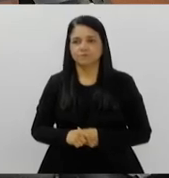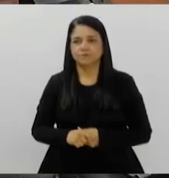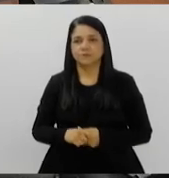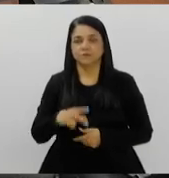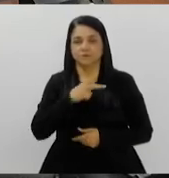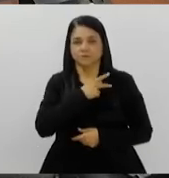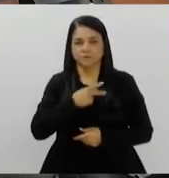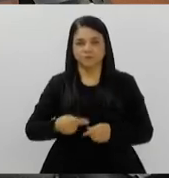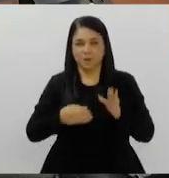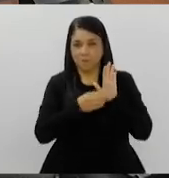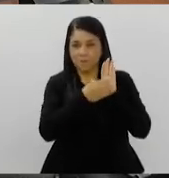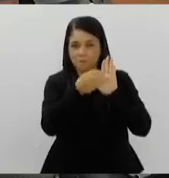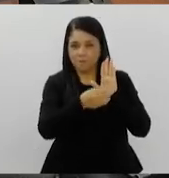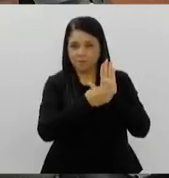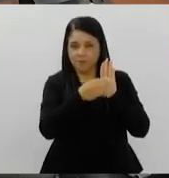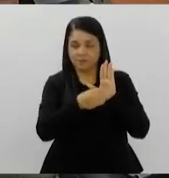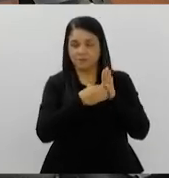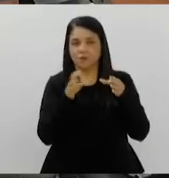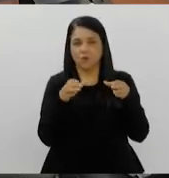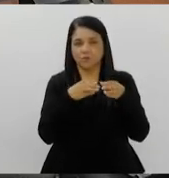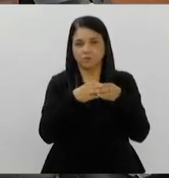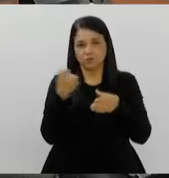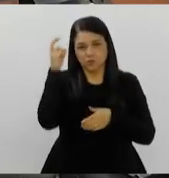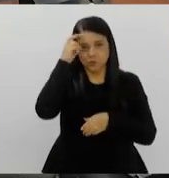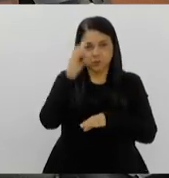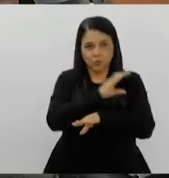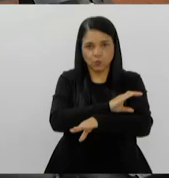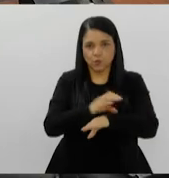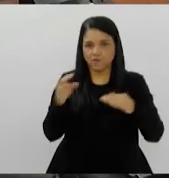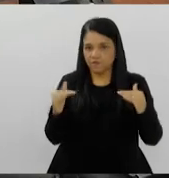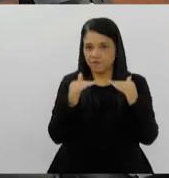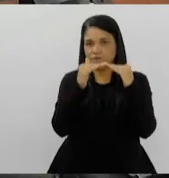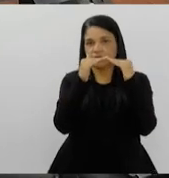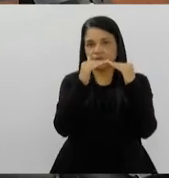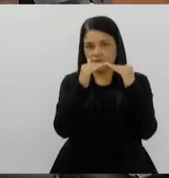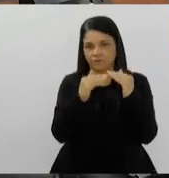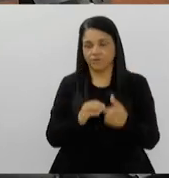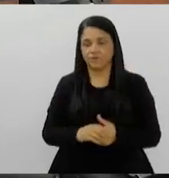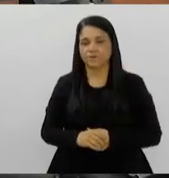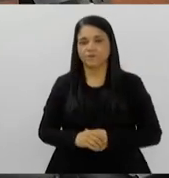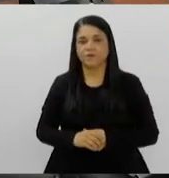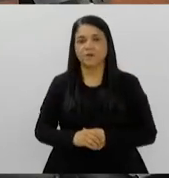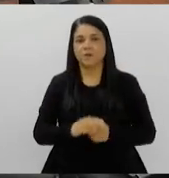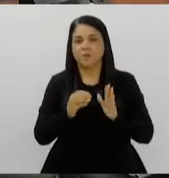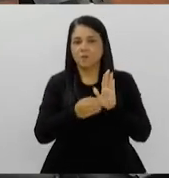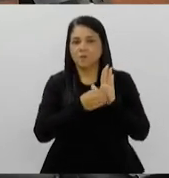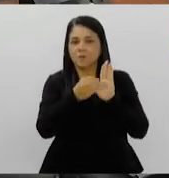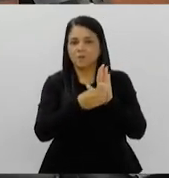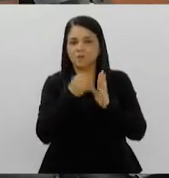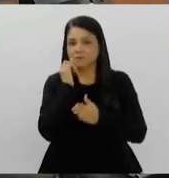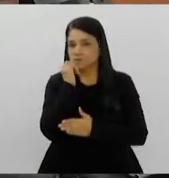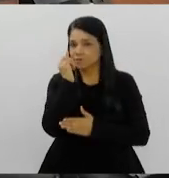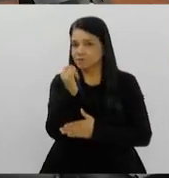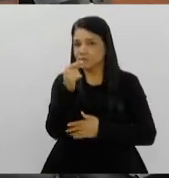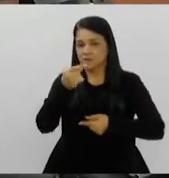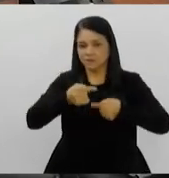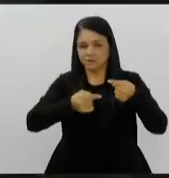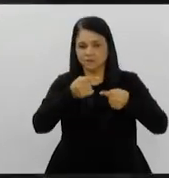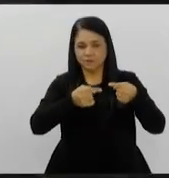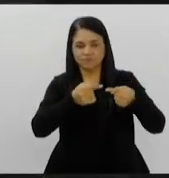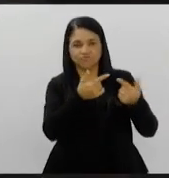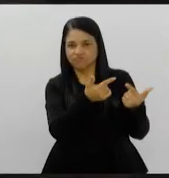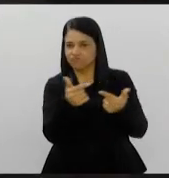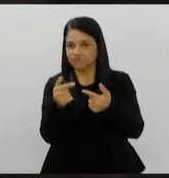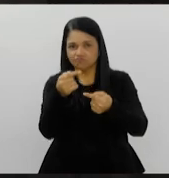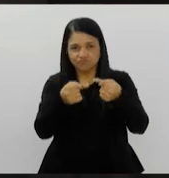Presidente, o parecer da Comissão de Cultura é favorável. Com o parecer emitido, em discussão. Não havendo